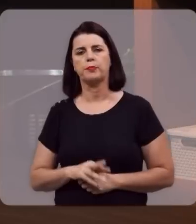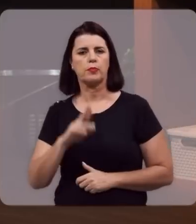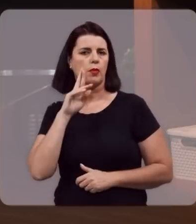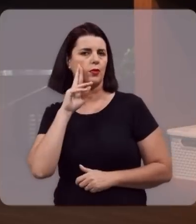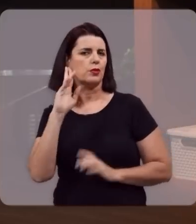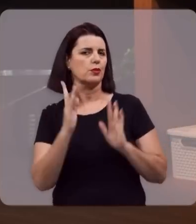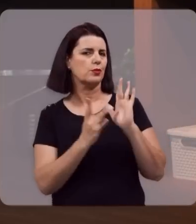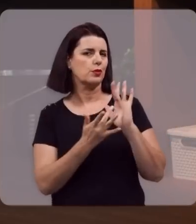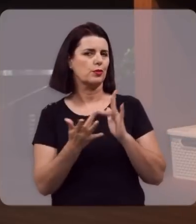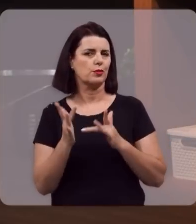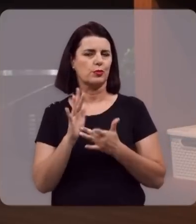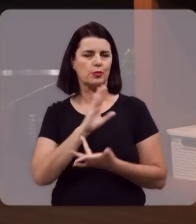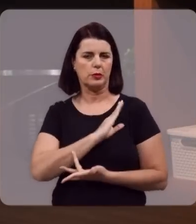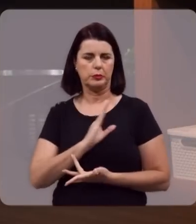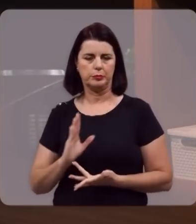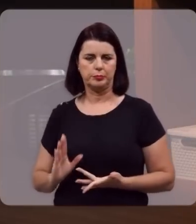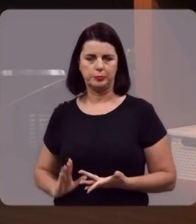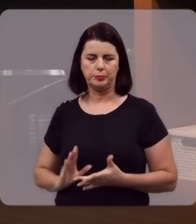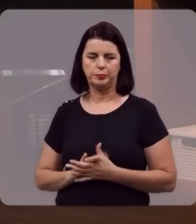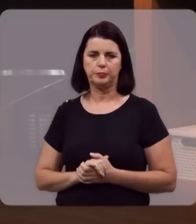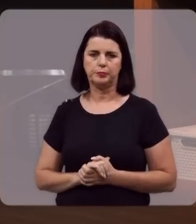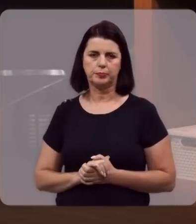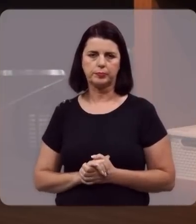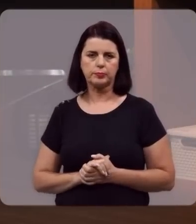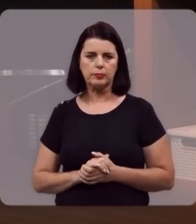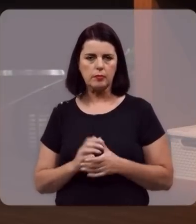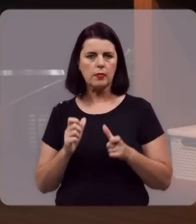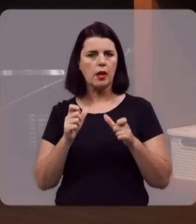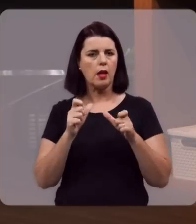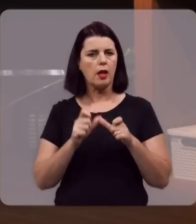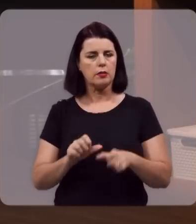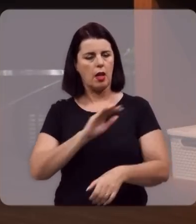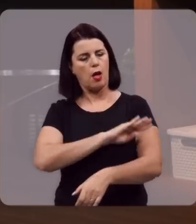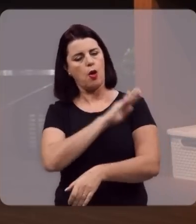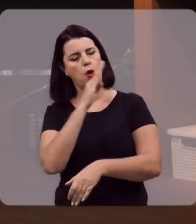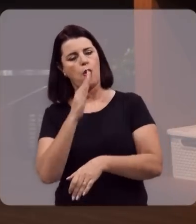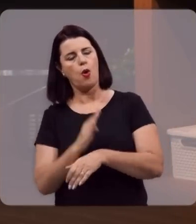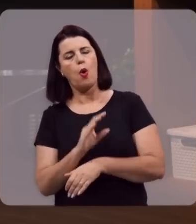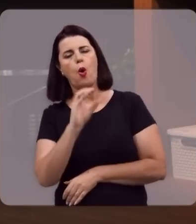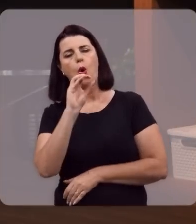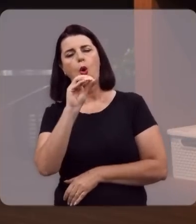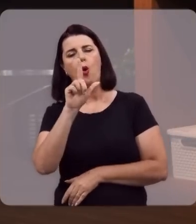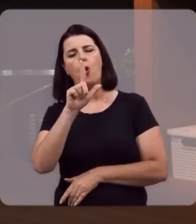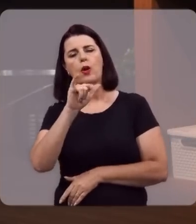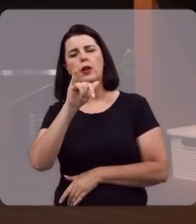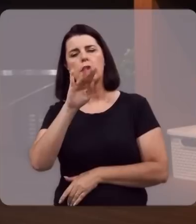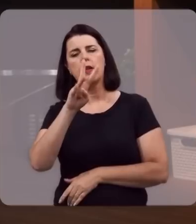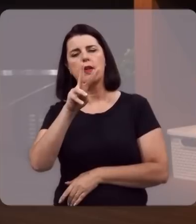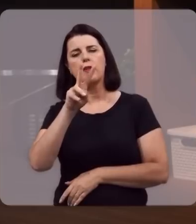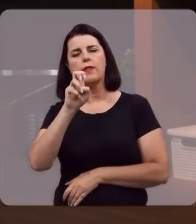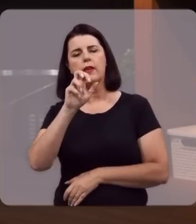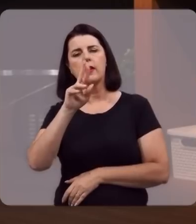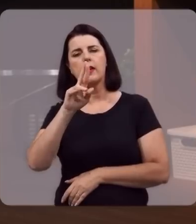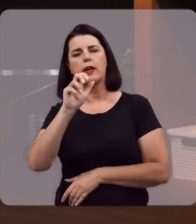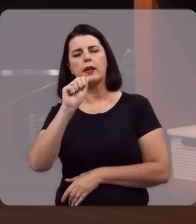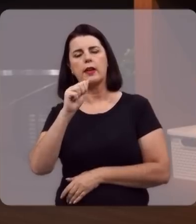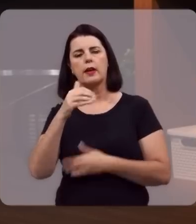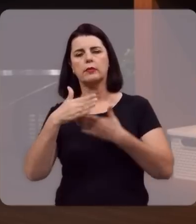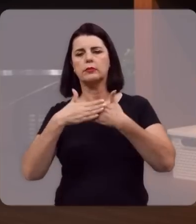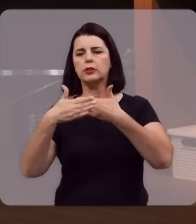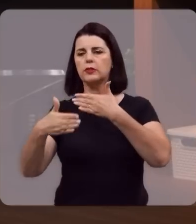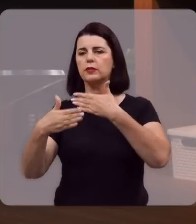O Senhor Jesus Cristo está no Monte das Oliveiras, de frente